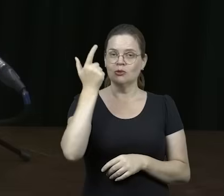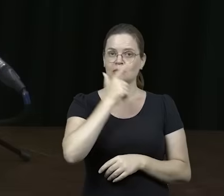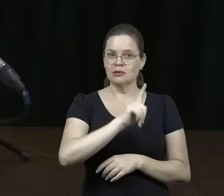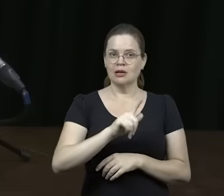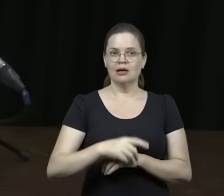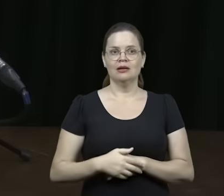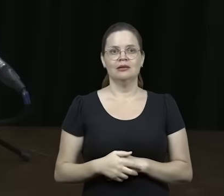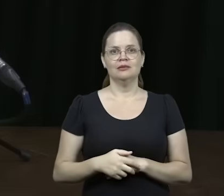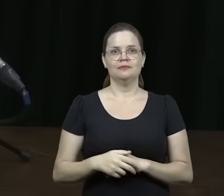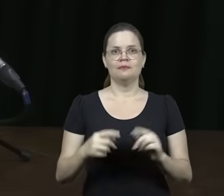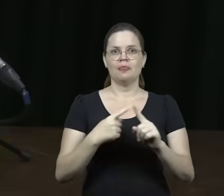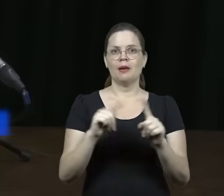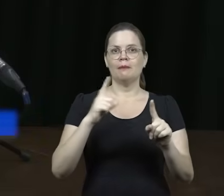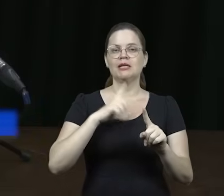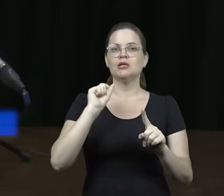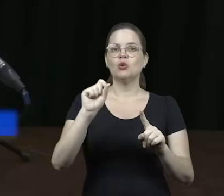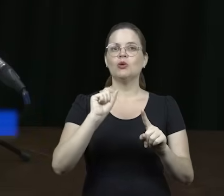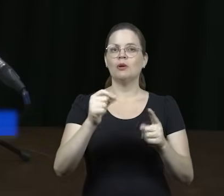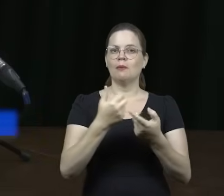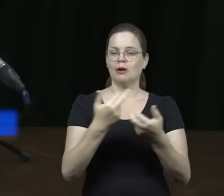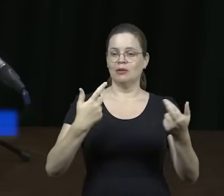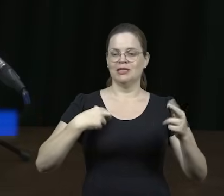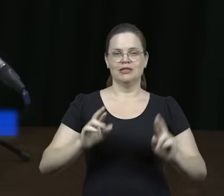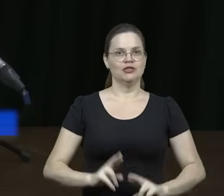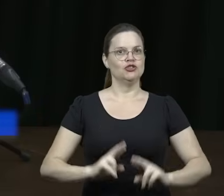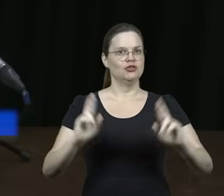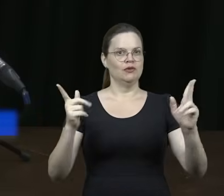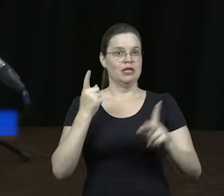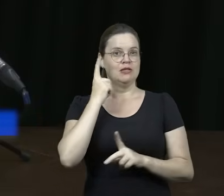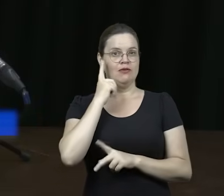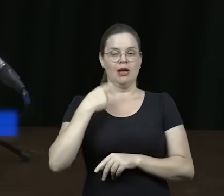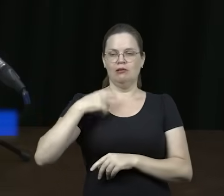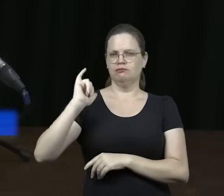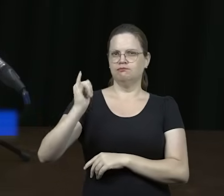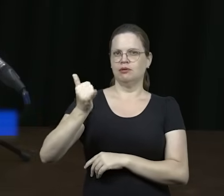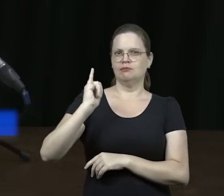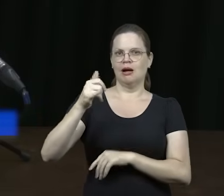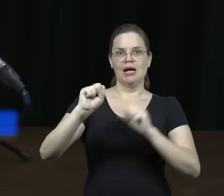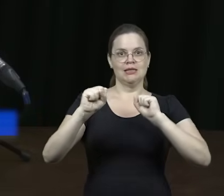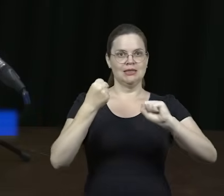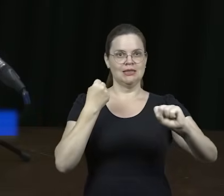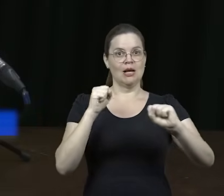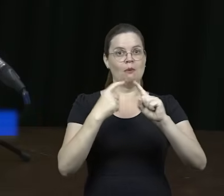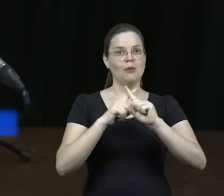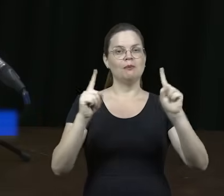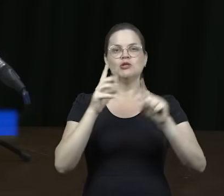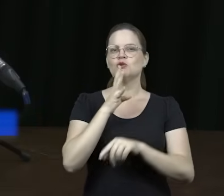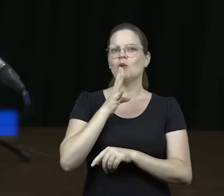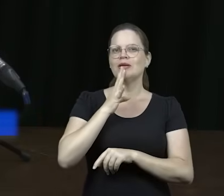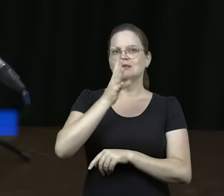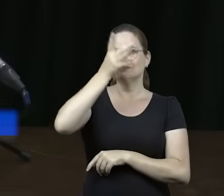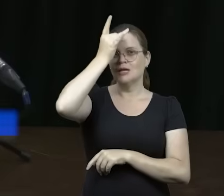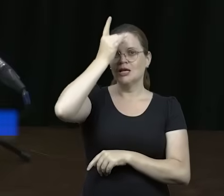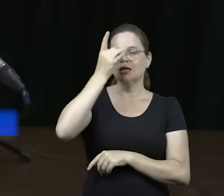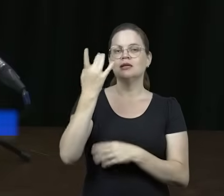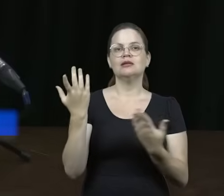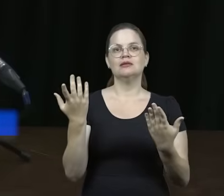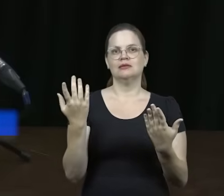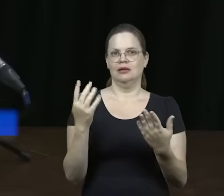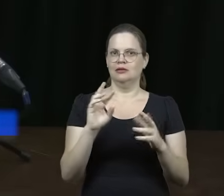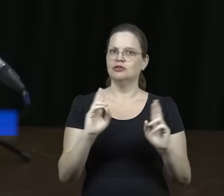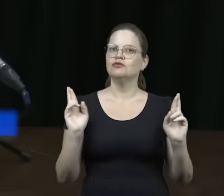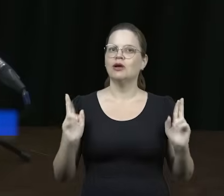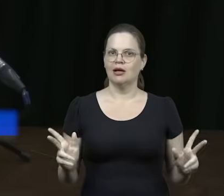promessa. Mas há uma diferença muito grande em recitar um salmo, em conhecer, em memorizar. Há